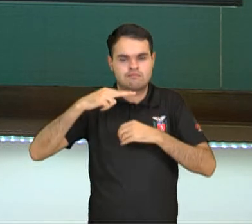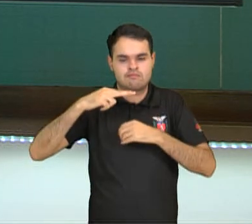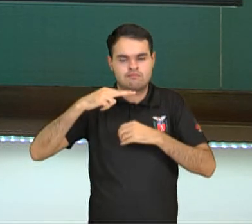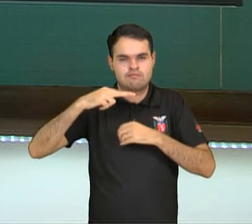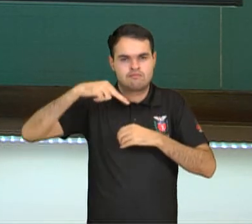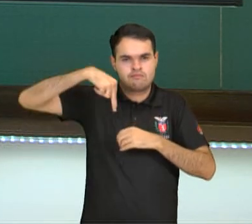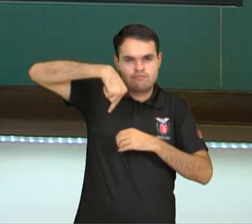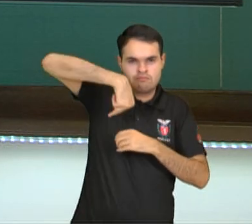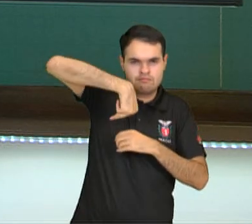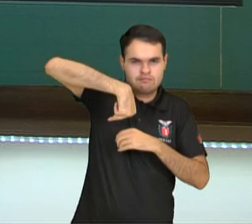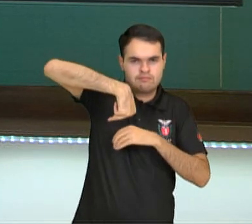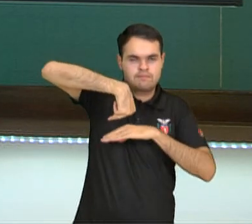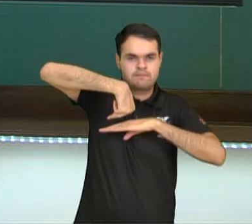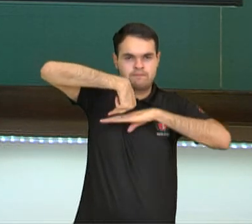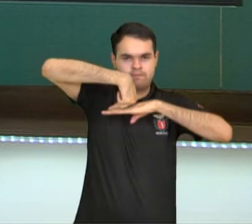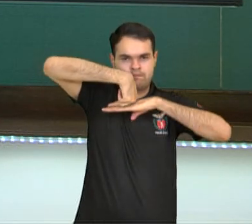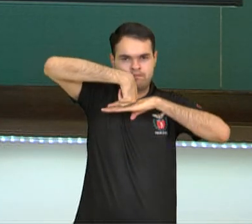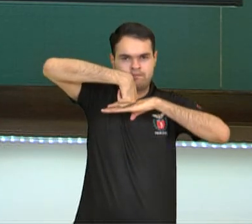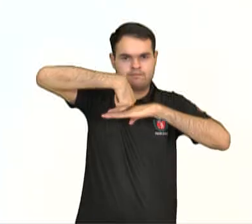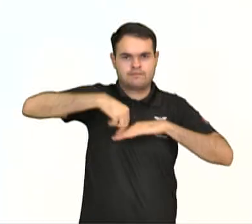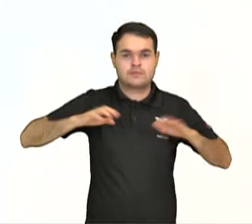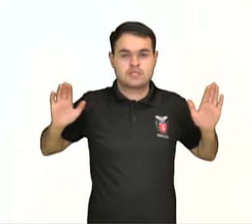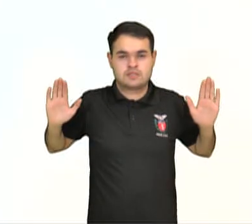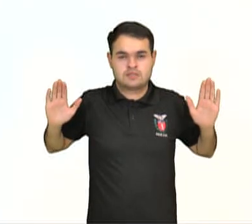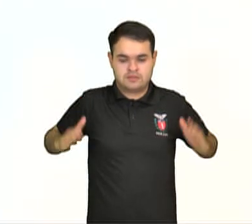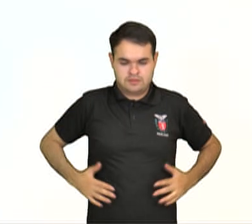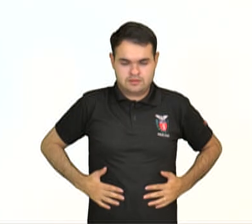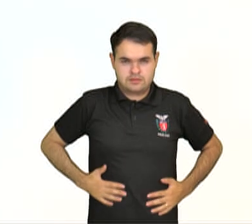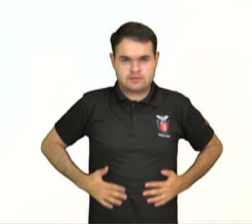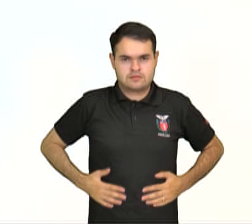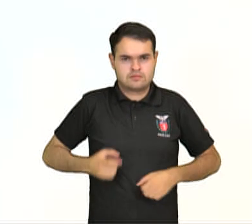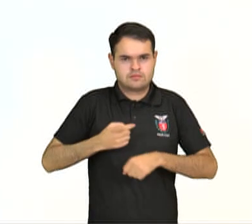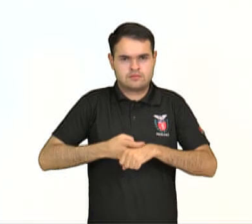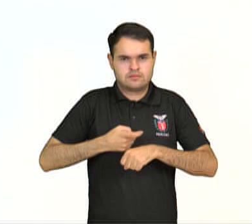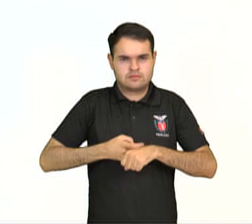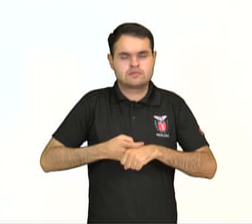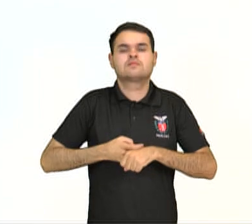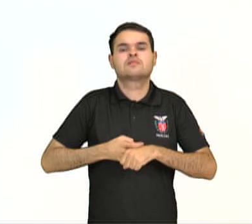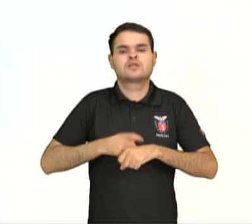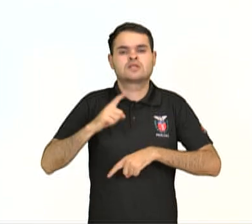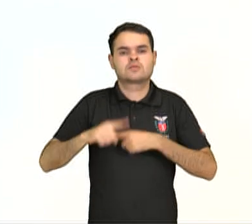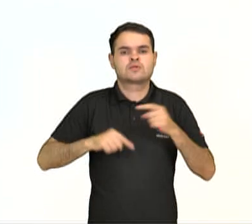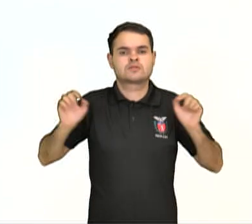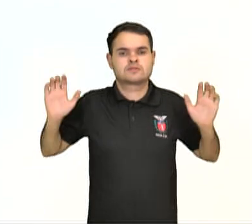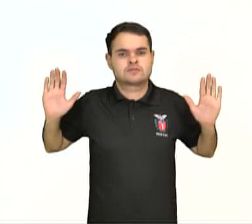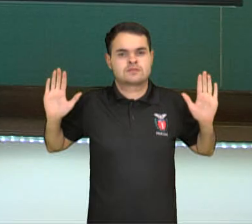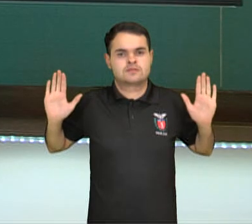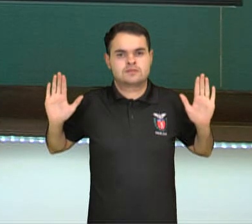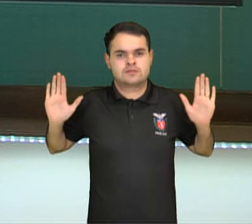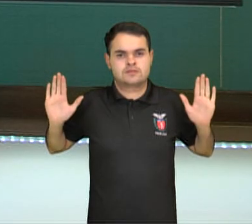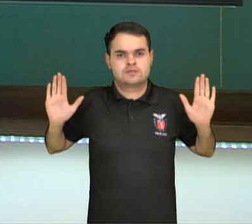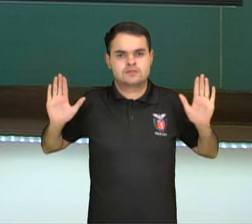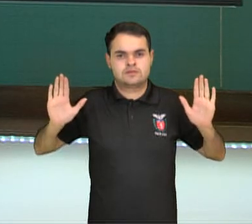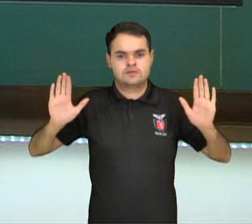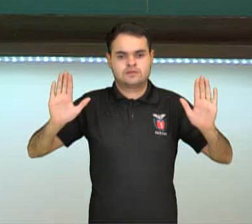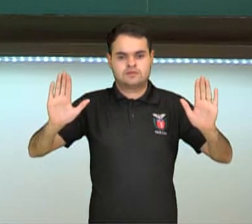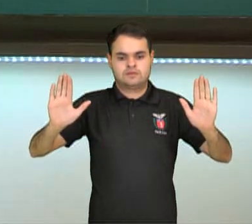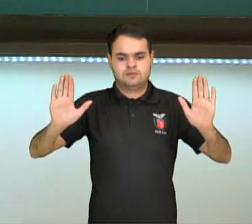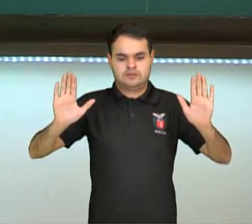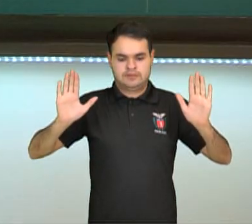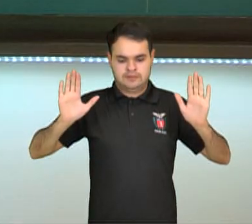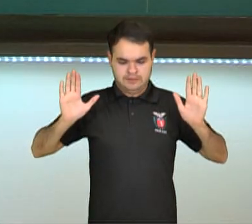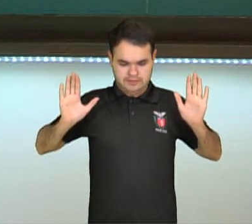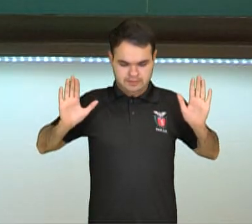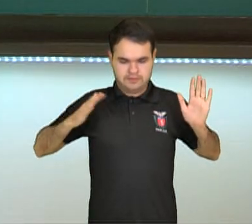dizer, tá? Contrai o abdômen e flexiona os braços, aproximando o peito do chão. Então você